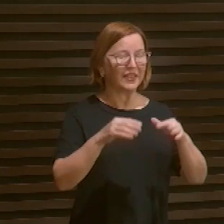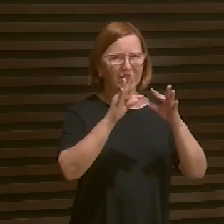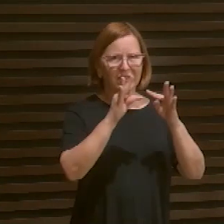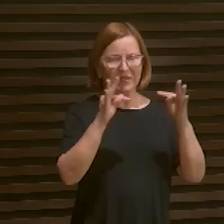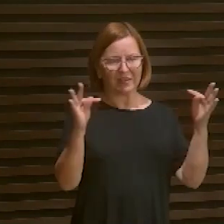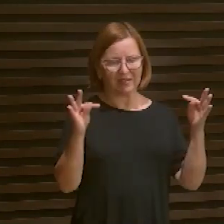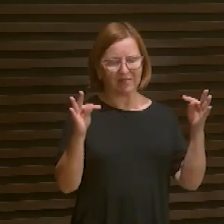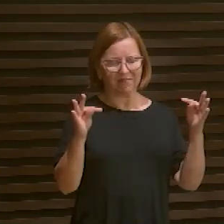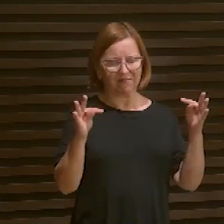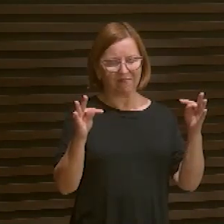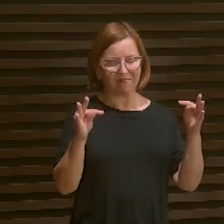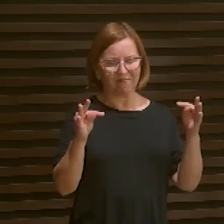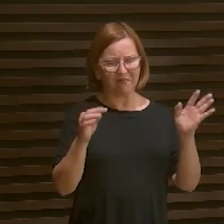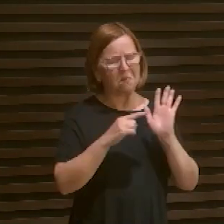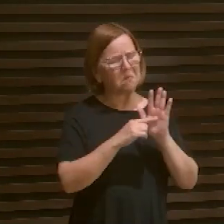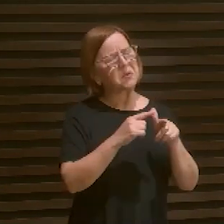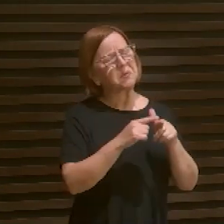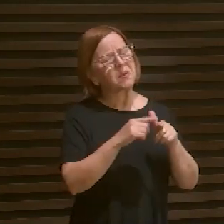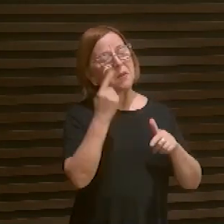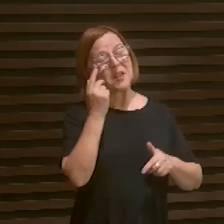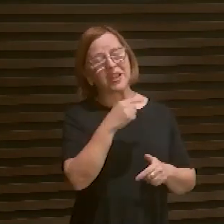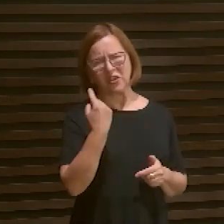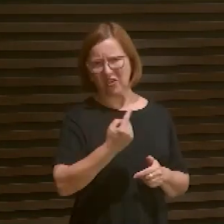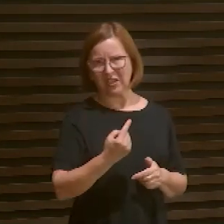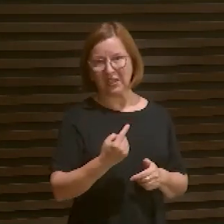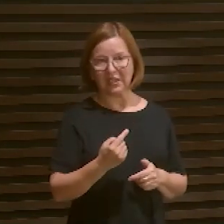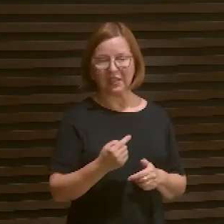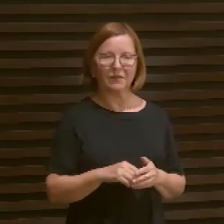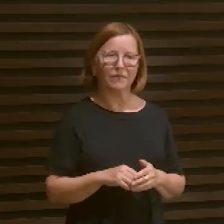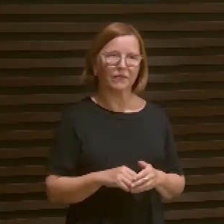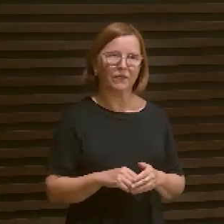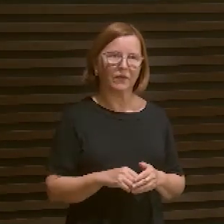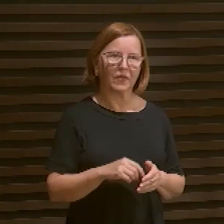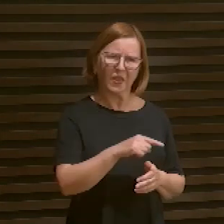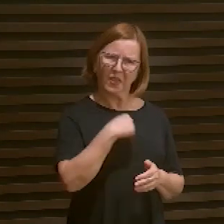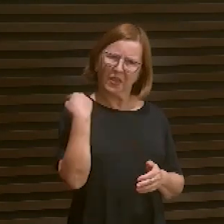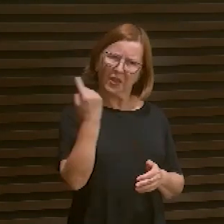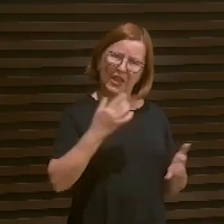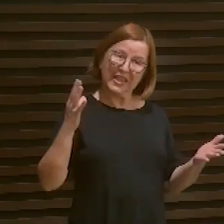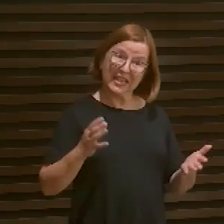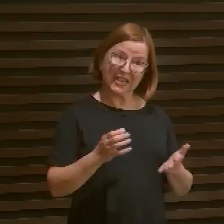problema para nós. Será que nós somos salvos